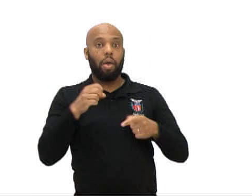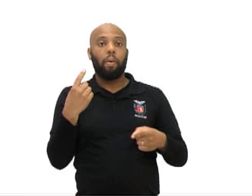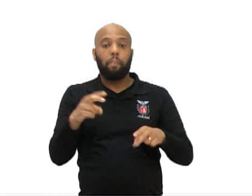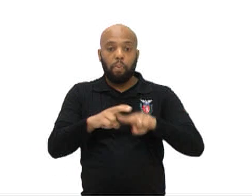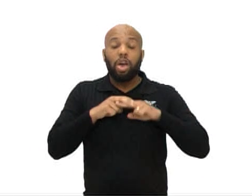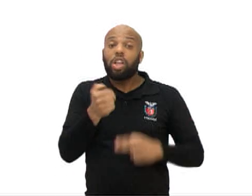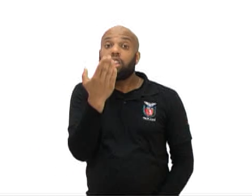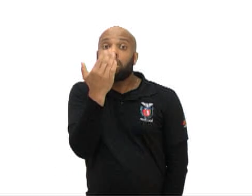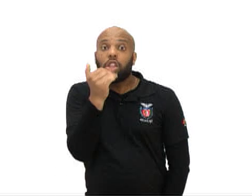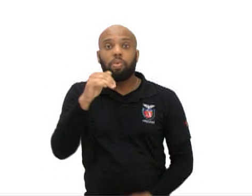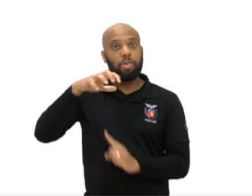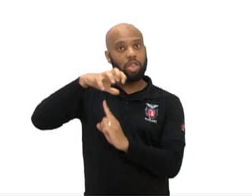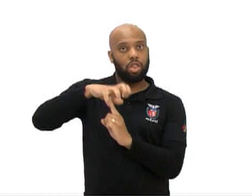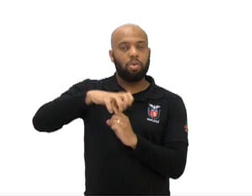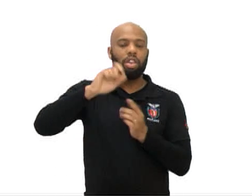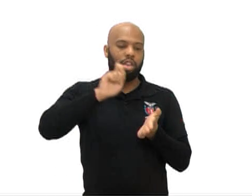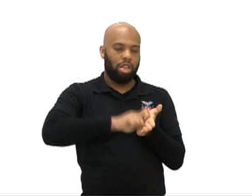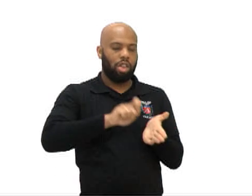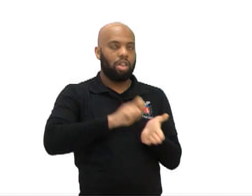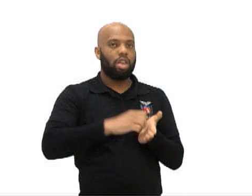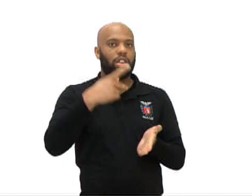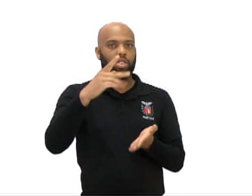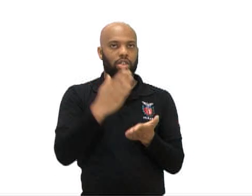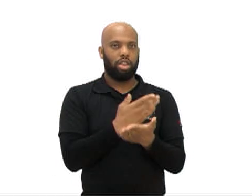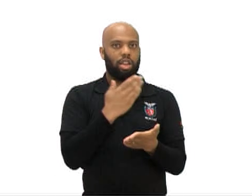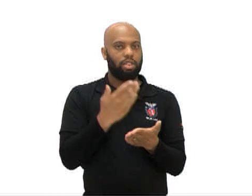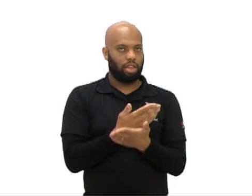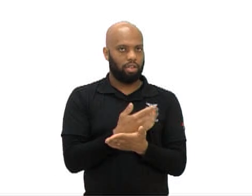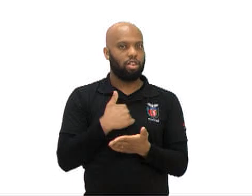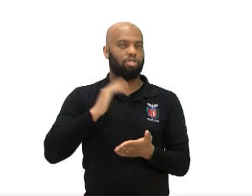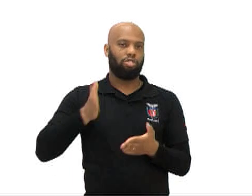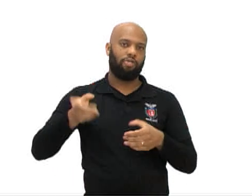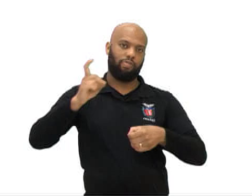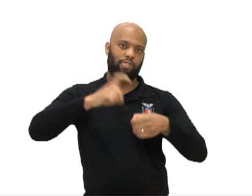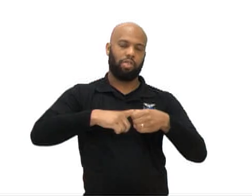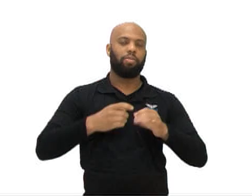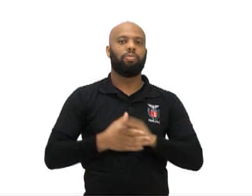de cogumelos? Anote aí no seu caderno com capricho.